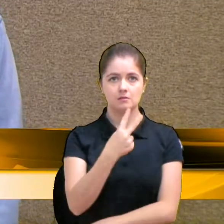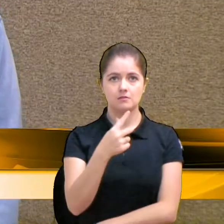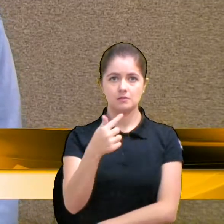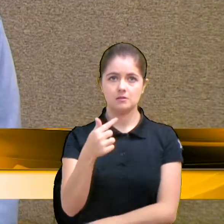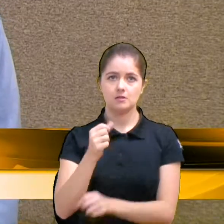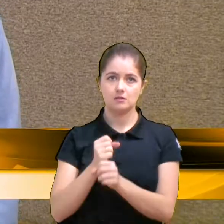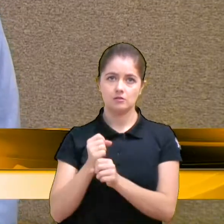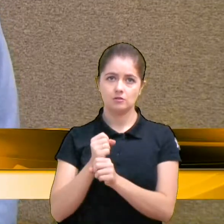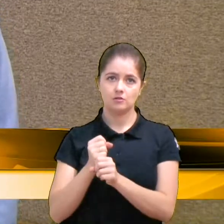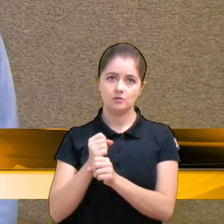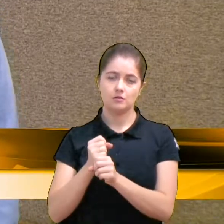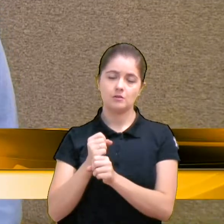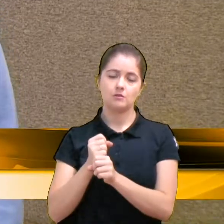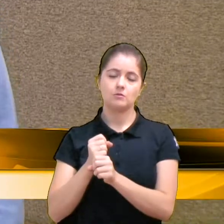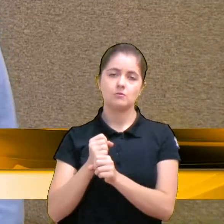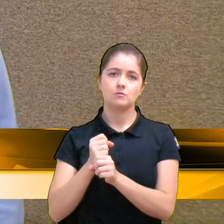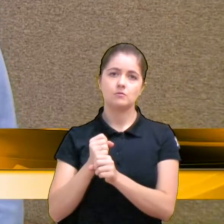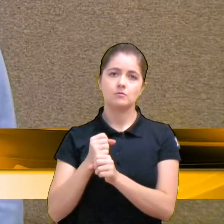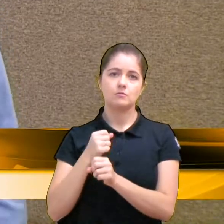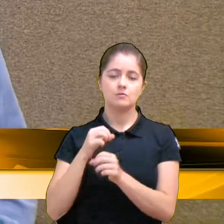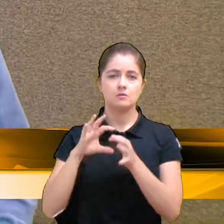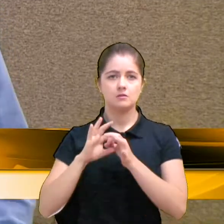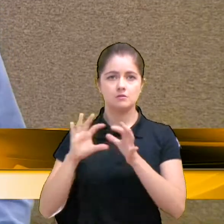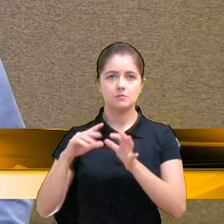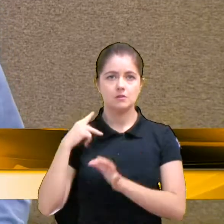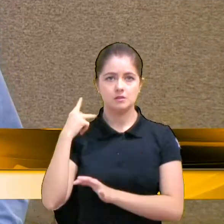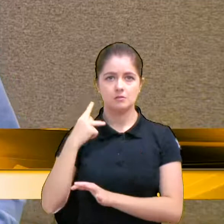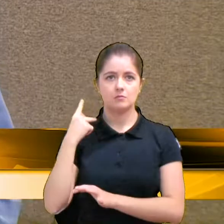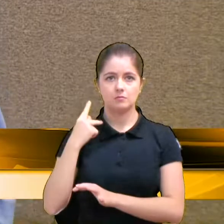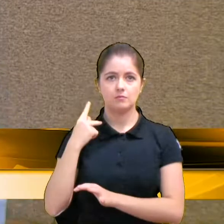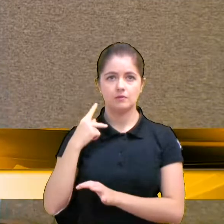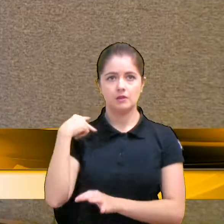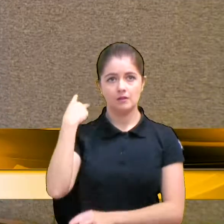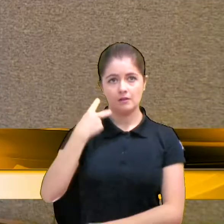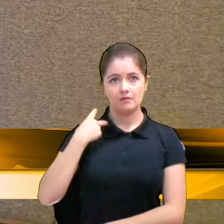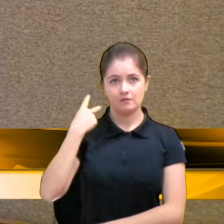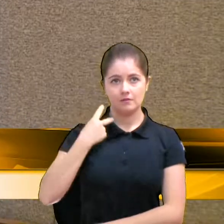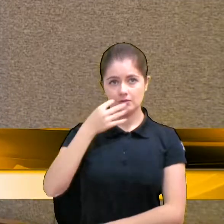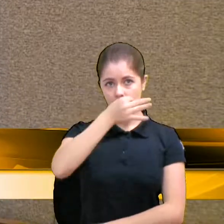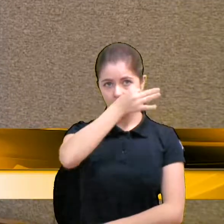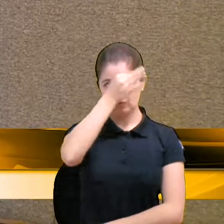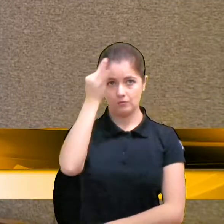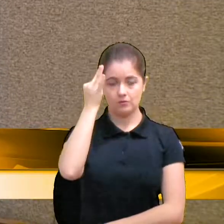Eloy Frisso, Ana Corso, Arlindo Bandeira, Gustavo Toigo e este como relator.